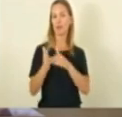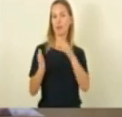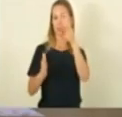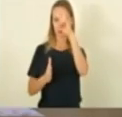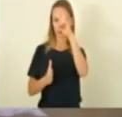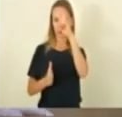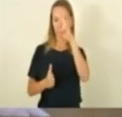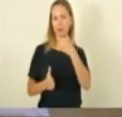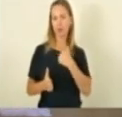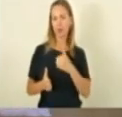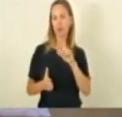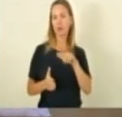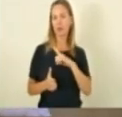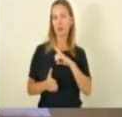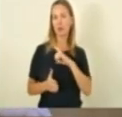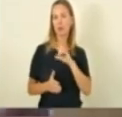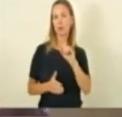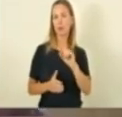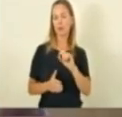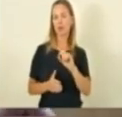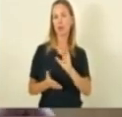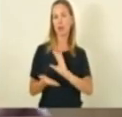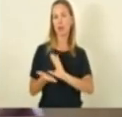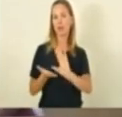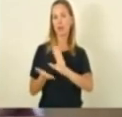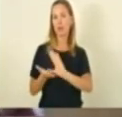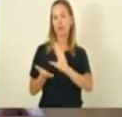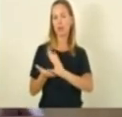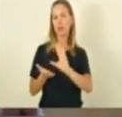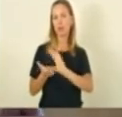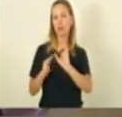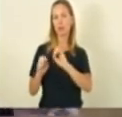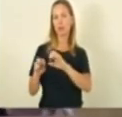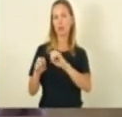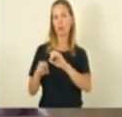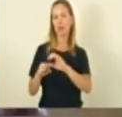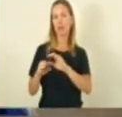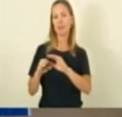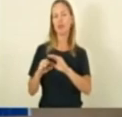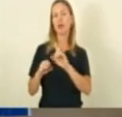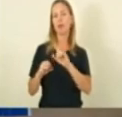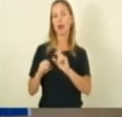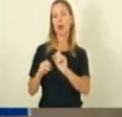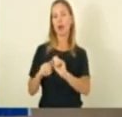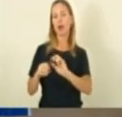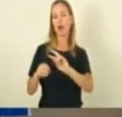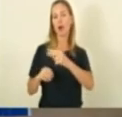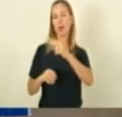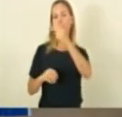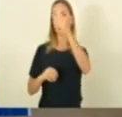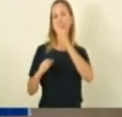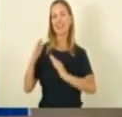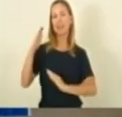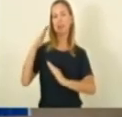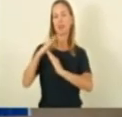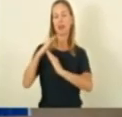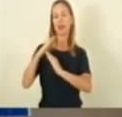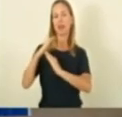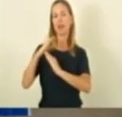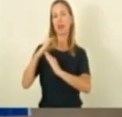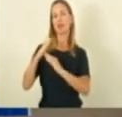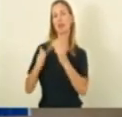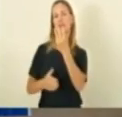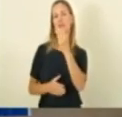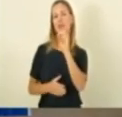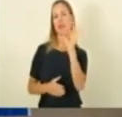o aumento gradativo do investimento em educação até atingir 30%. Não significaria que